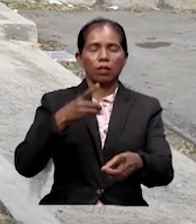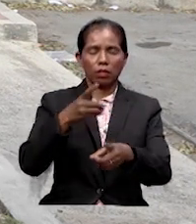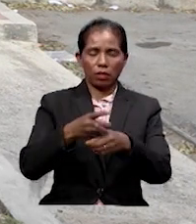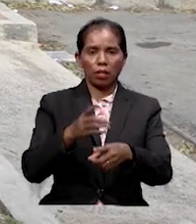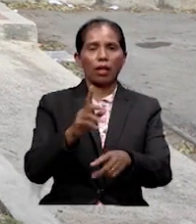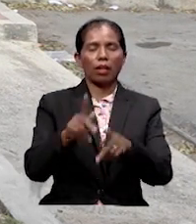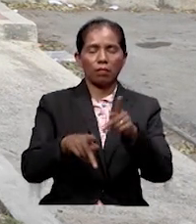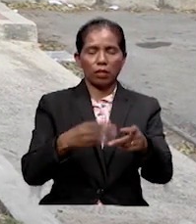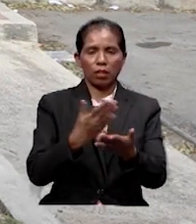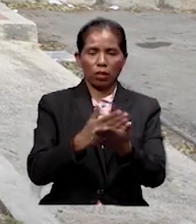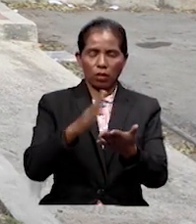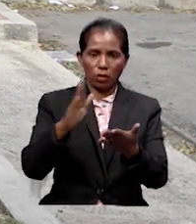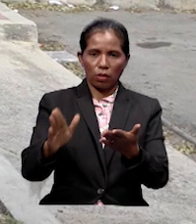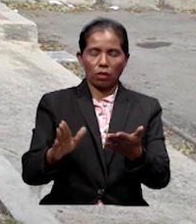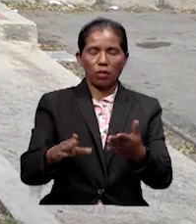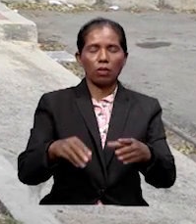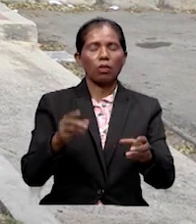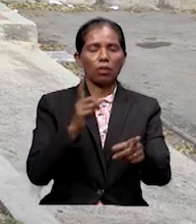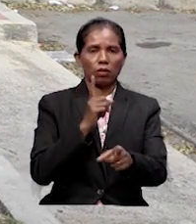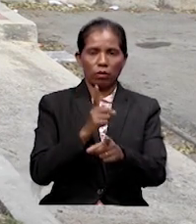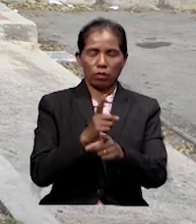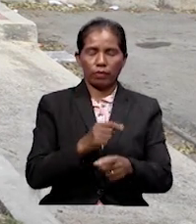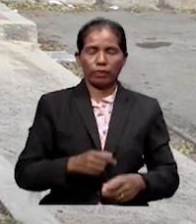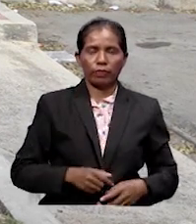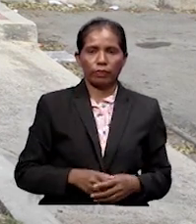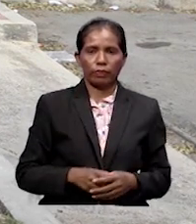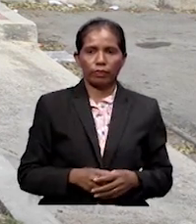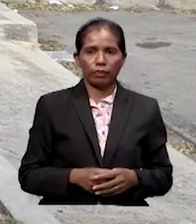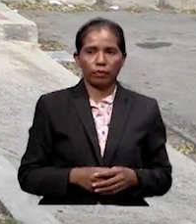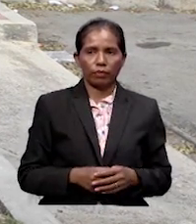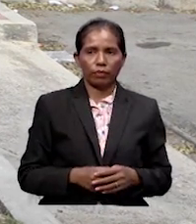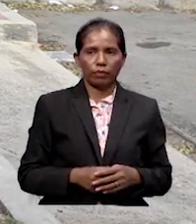konsumidor nebeho presu justo.